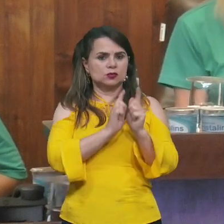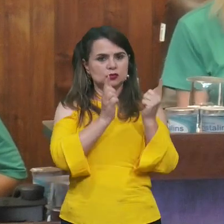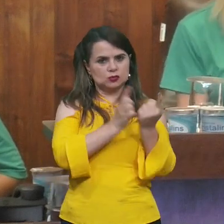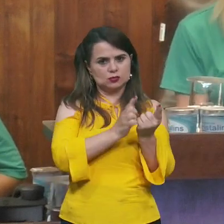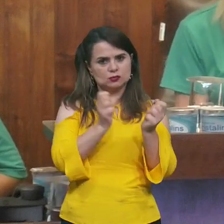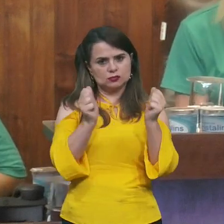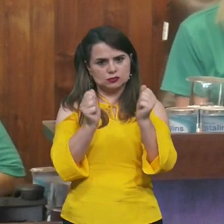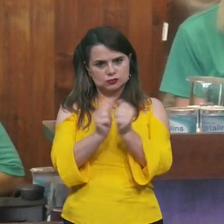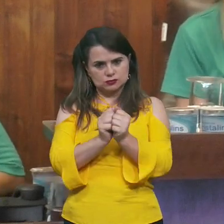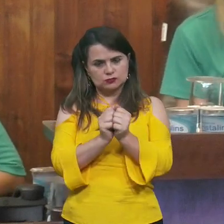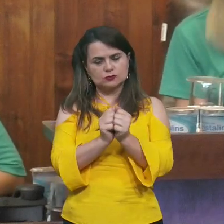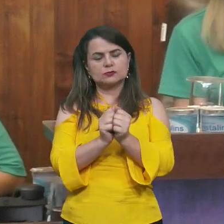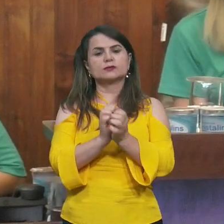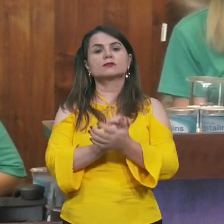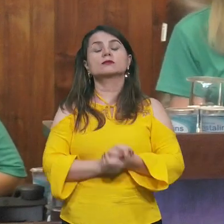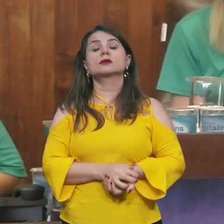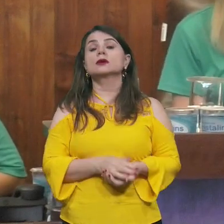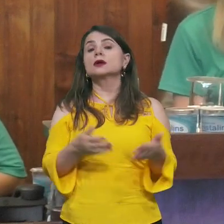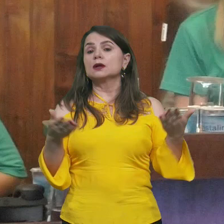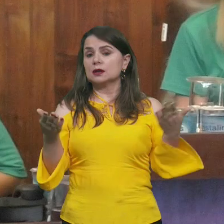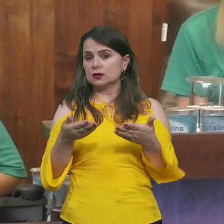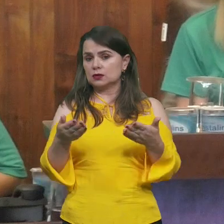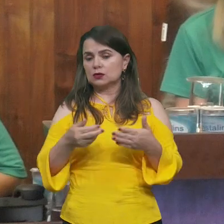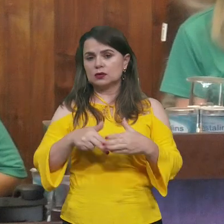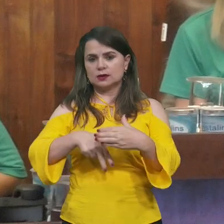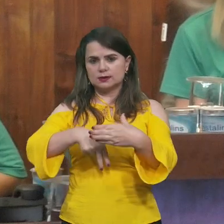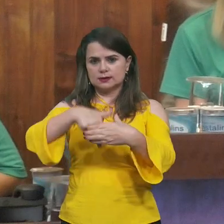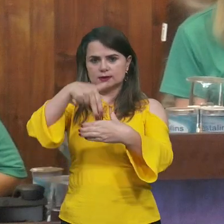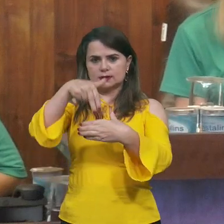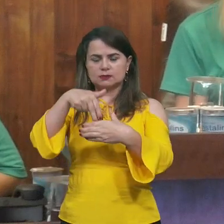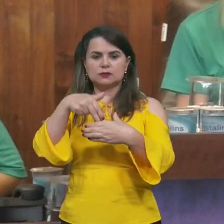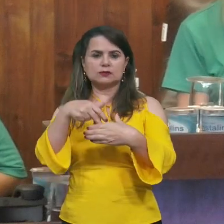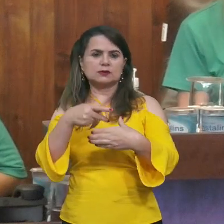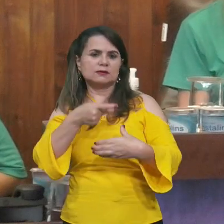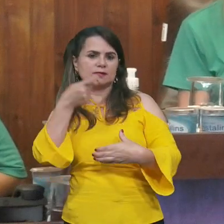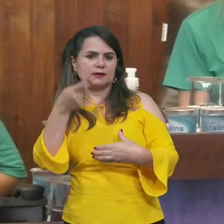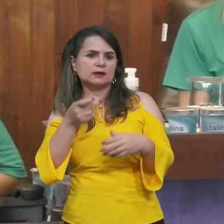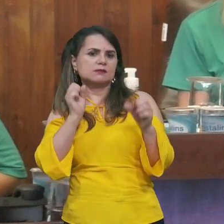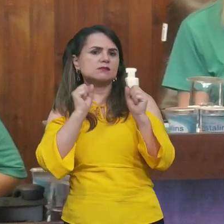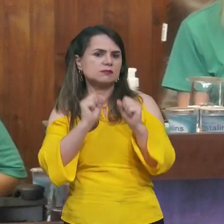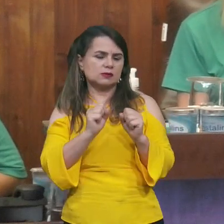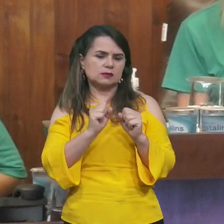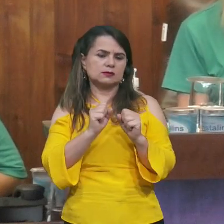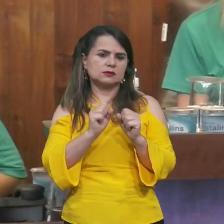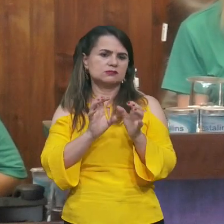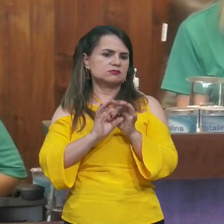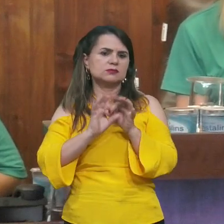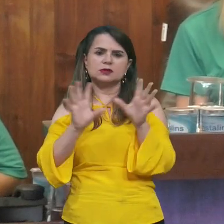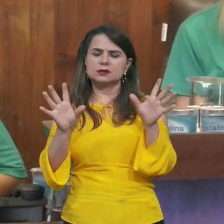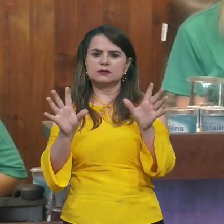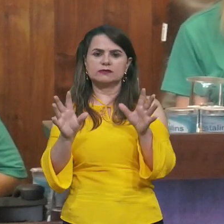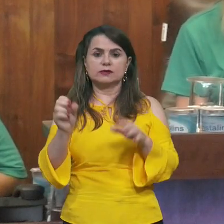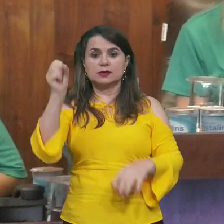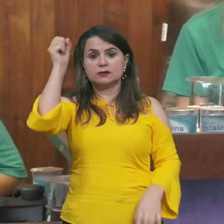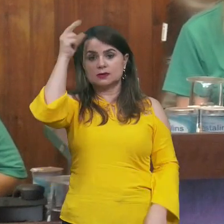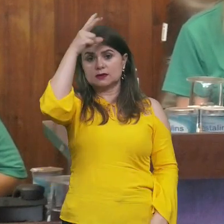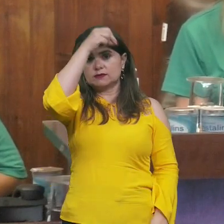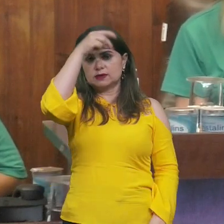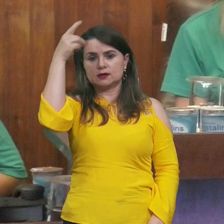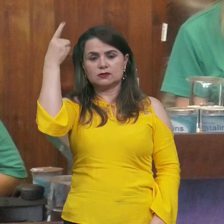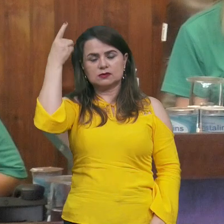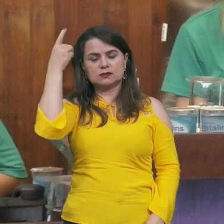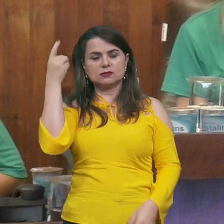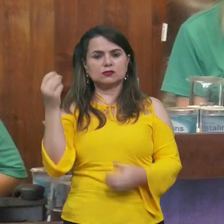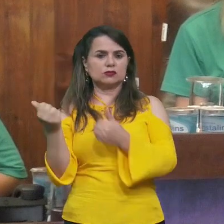Neste momento, coloco a tribuna à disposição desta casa para o nosso vice-prefeito Cícero Carlos